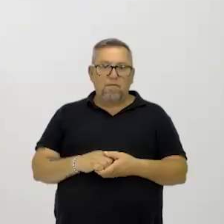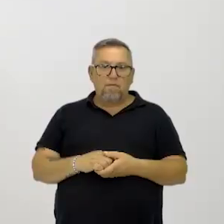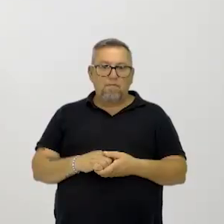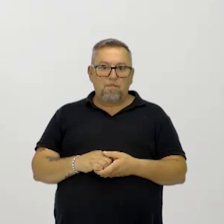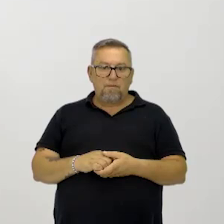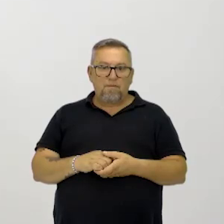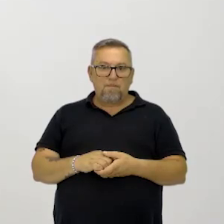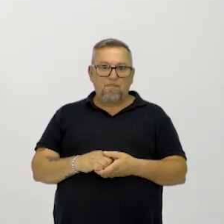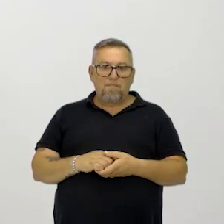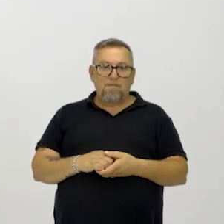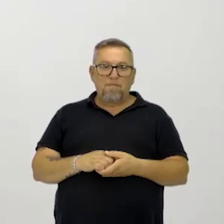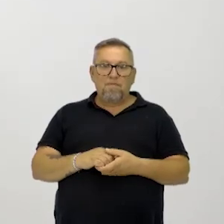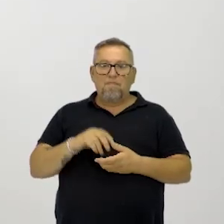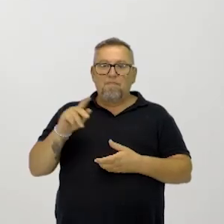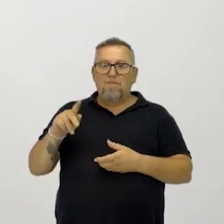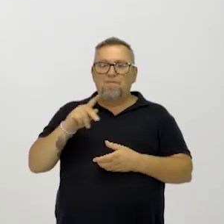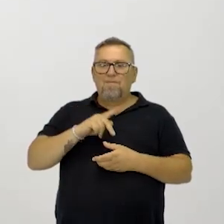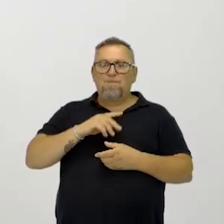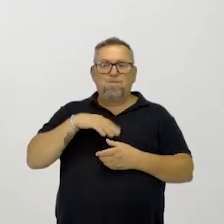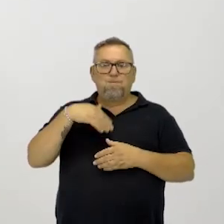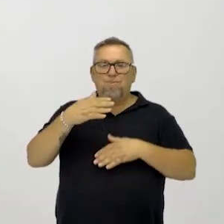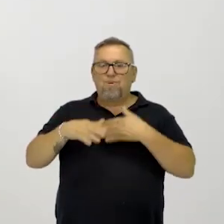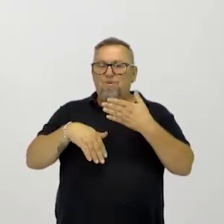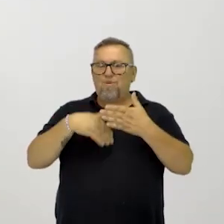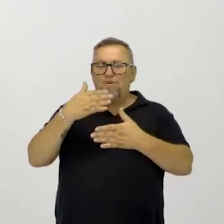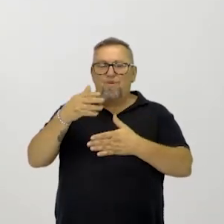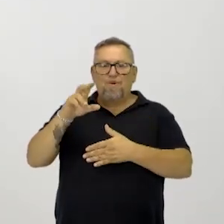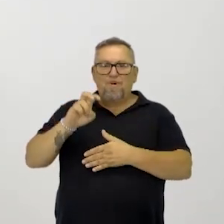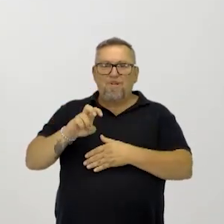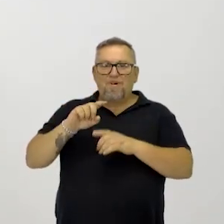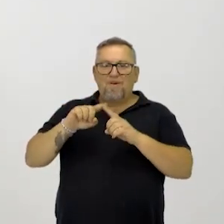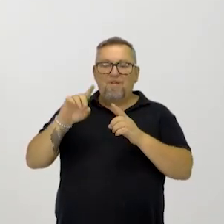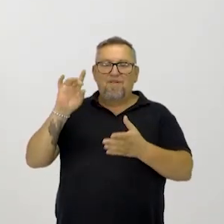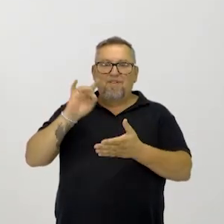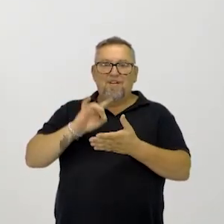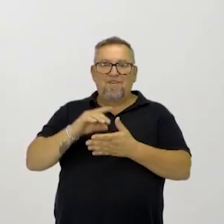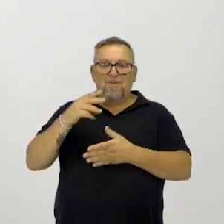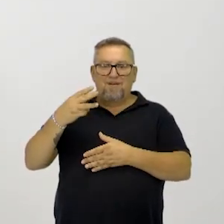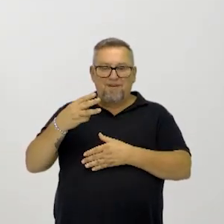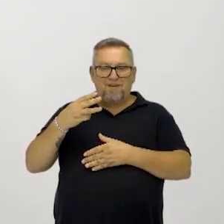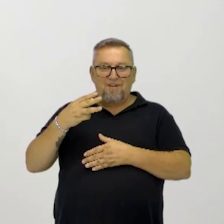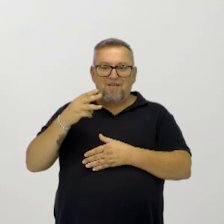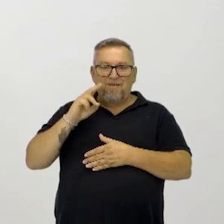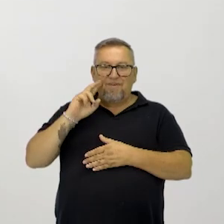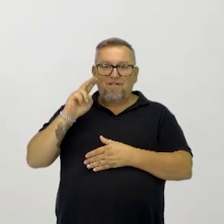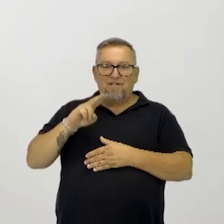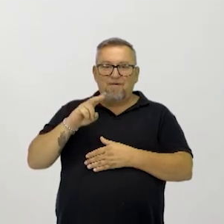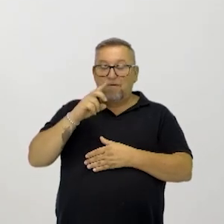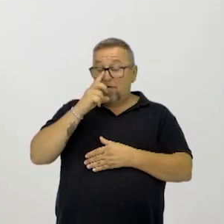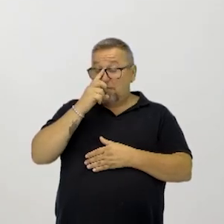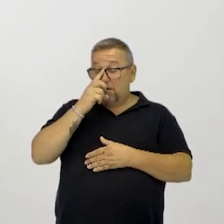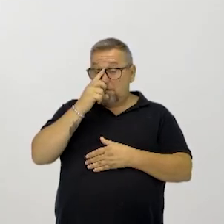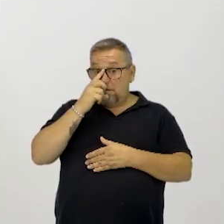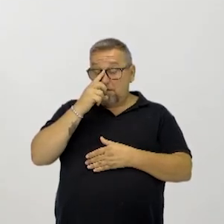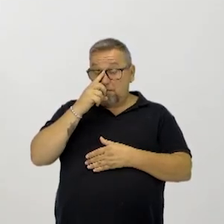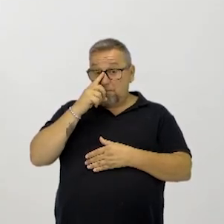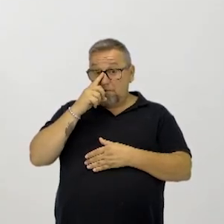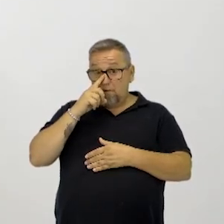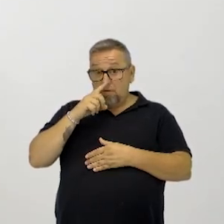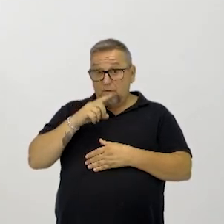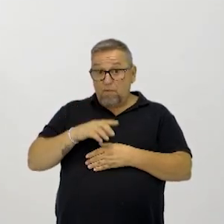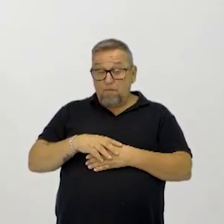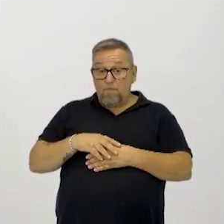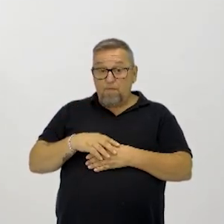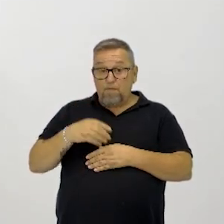Vamos lá. A Procilene pulou para o slide 5, mas na verdade era o terceiro. Eu vou ler aqui então a questão. No